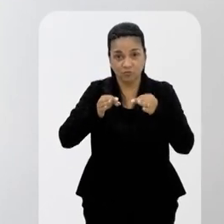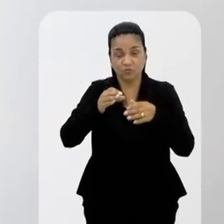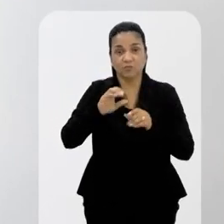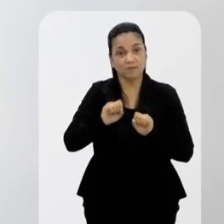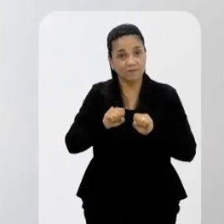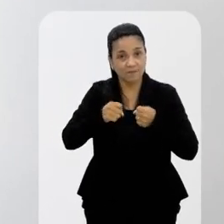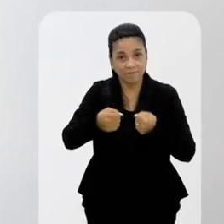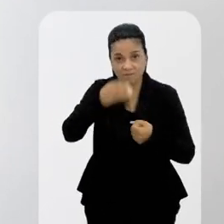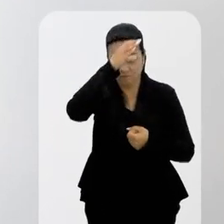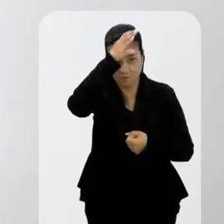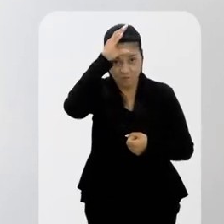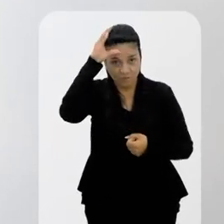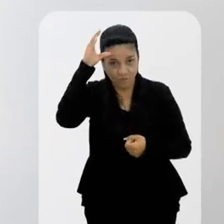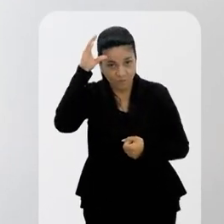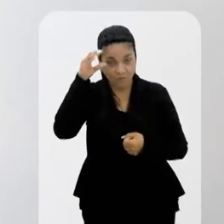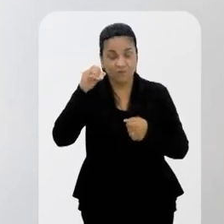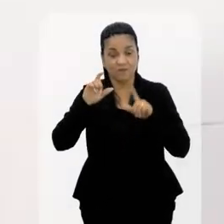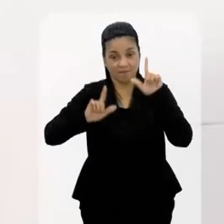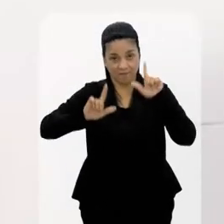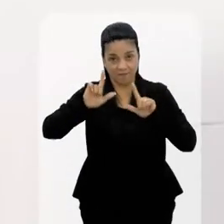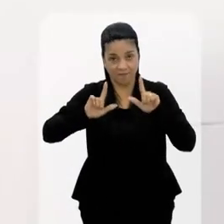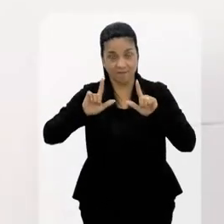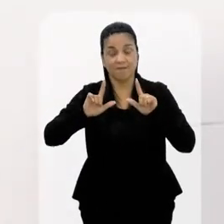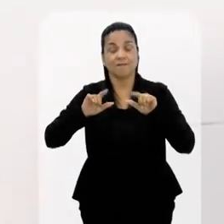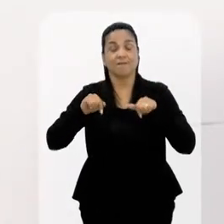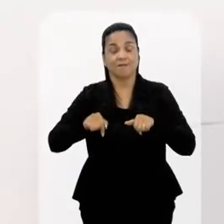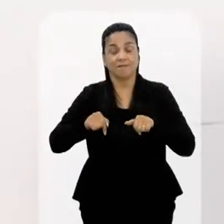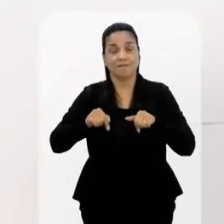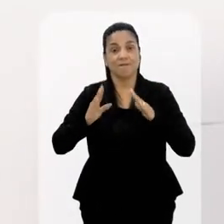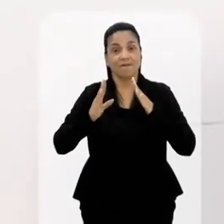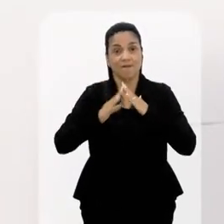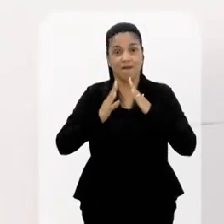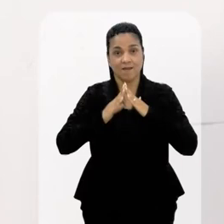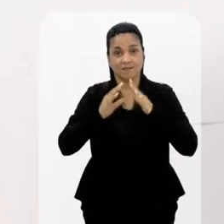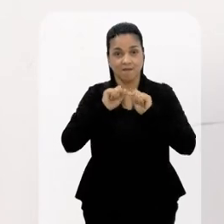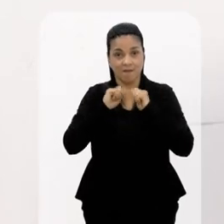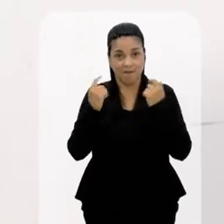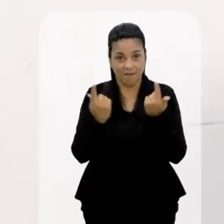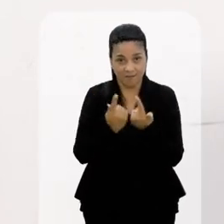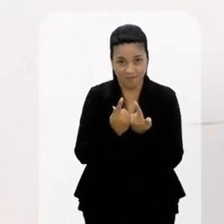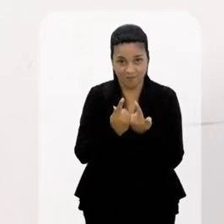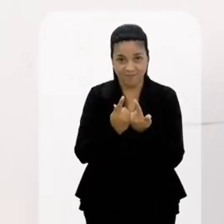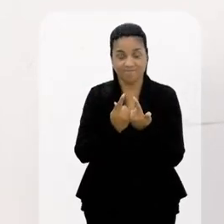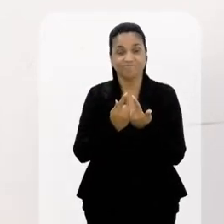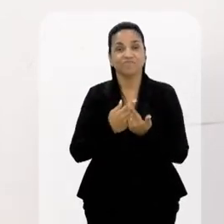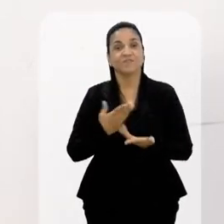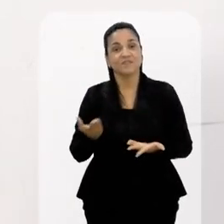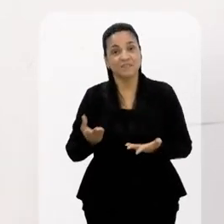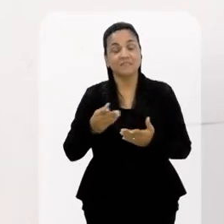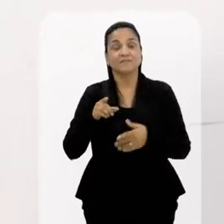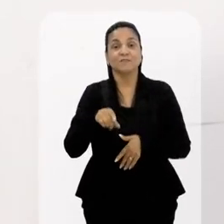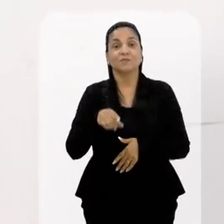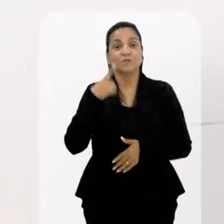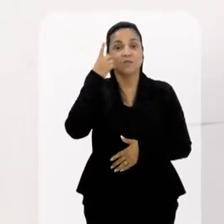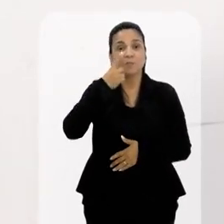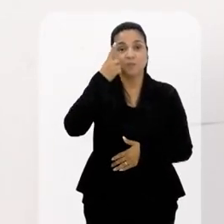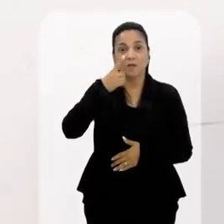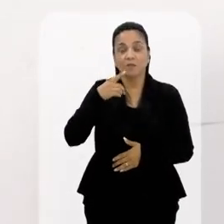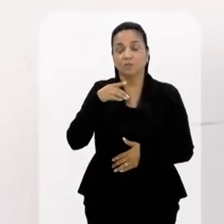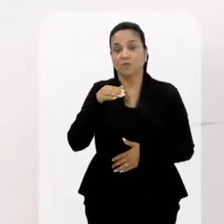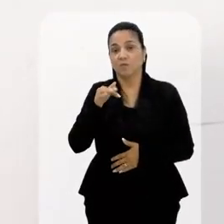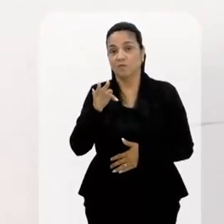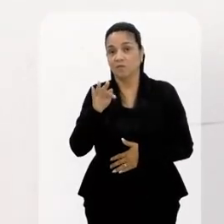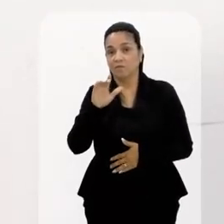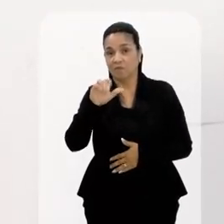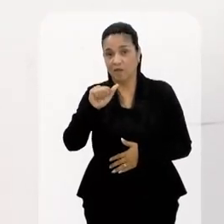Consumidor dessa casa, da Alerj. Comissão essa que é presidida pelo deputado Fábio Silva. Bom,